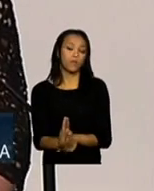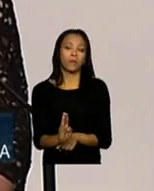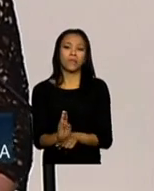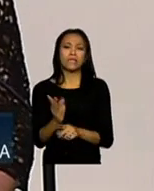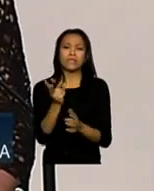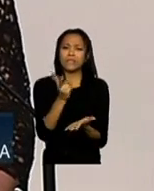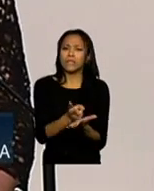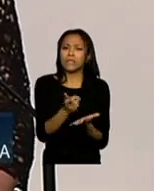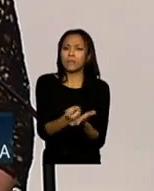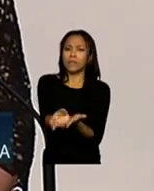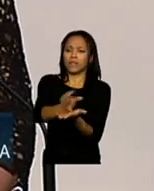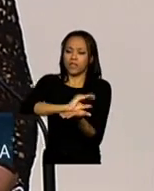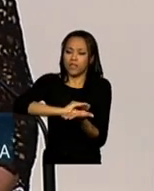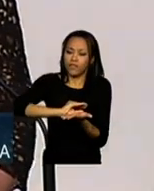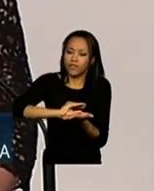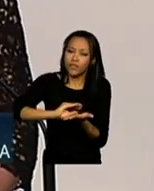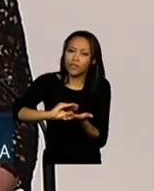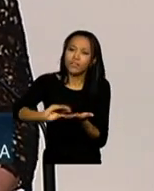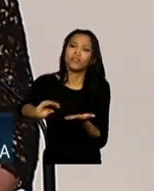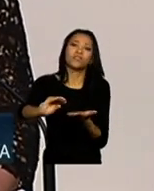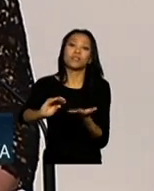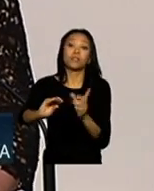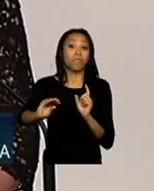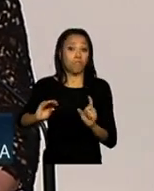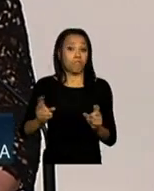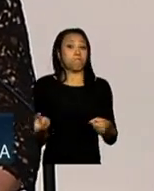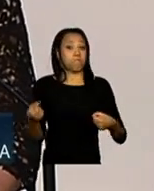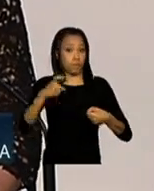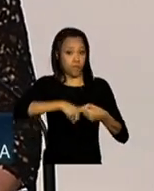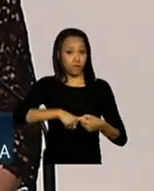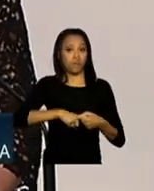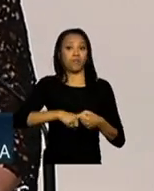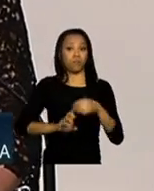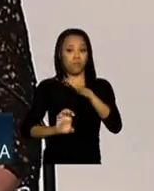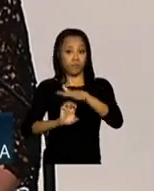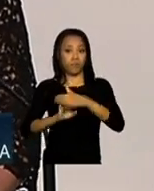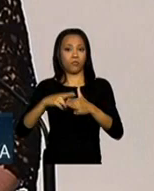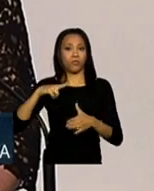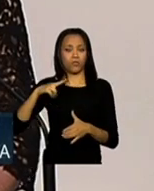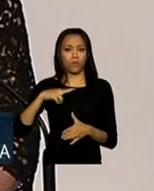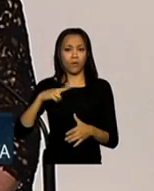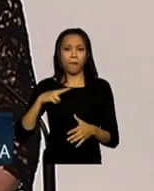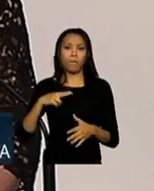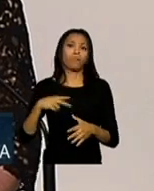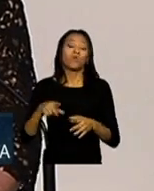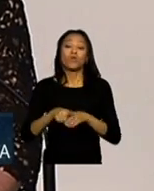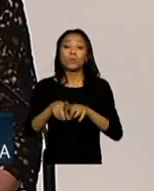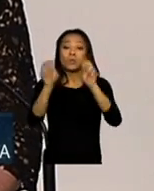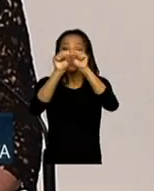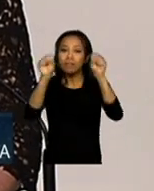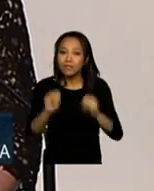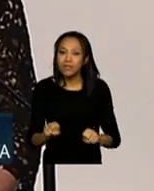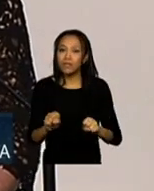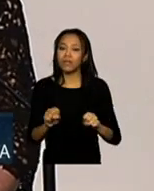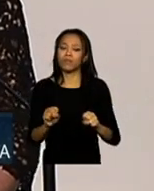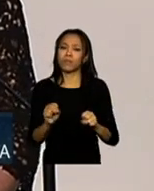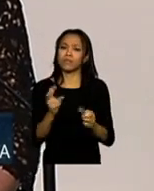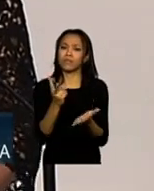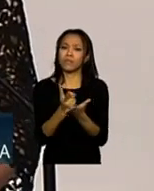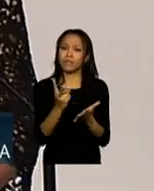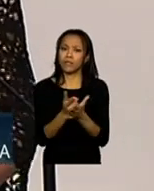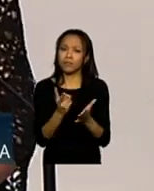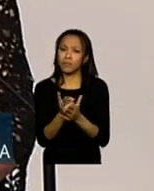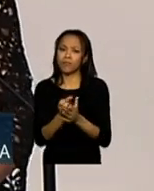investir em parceria com o setor privado num sistema ferroviário de porte